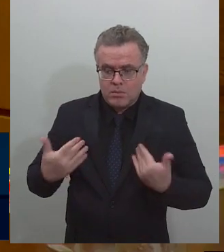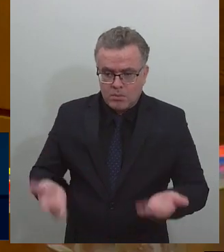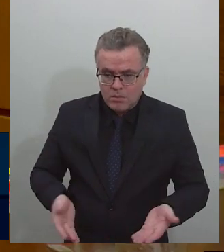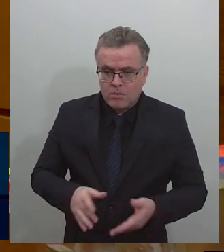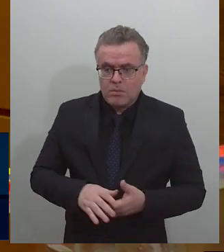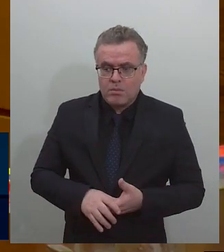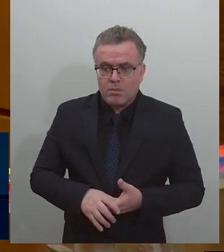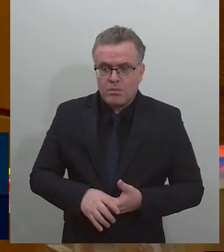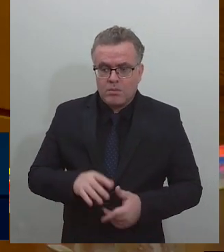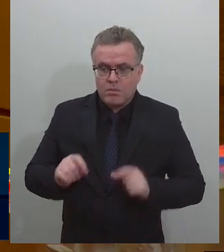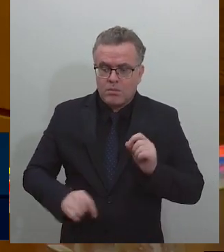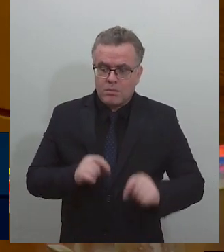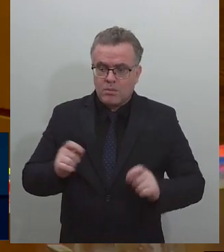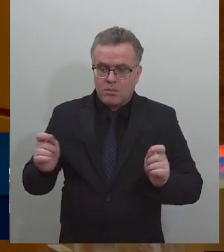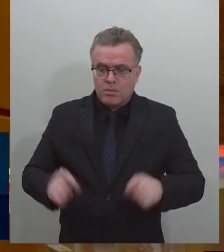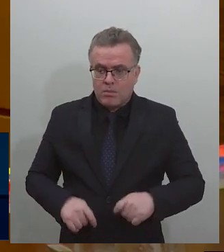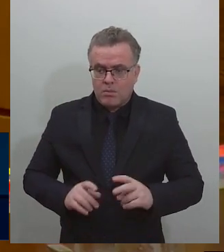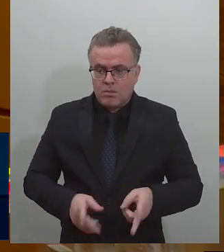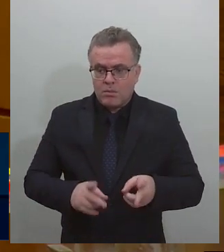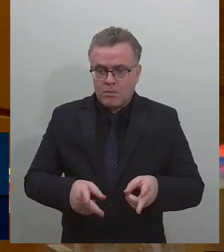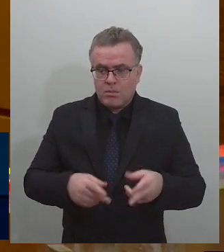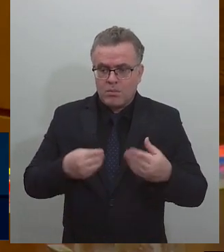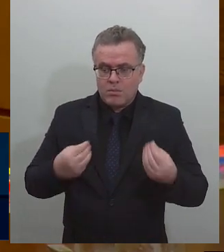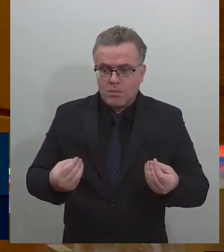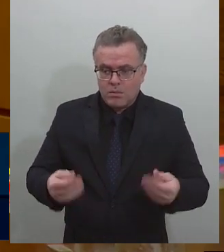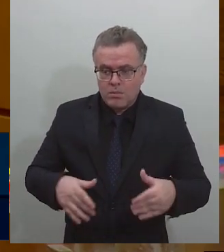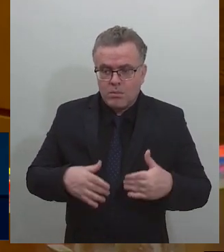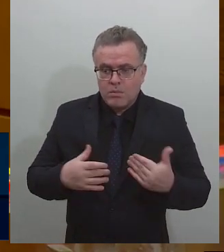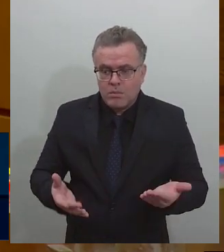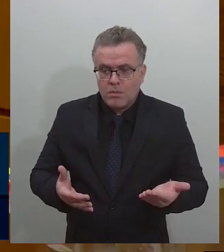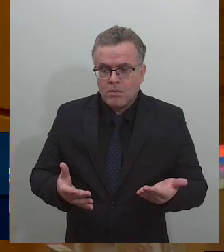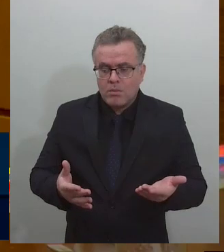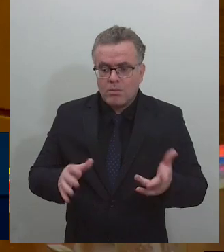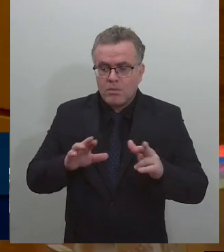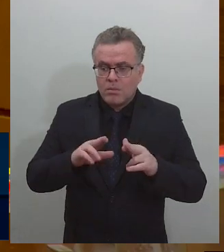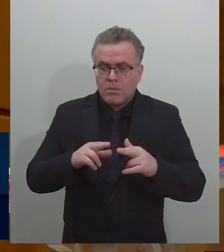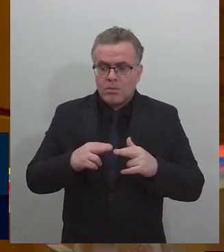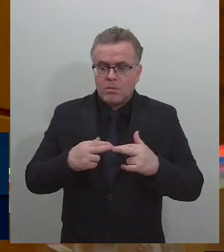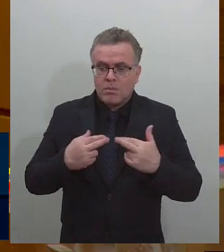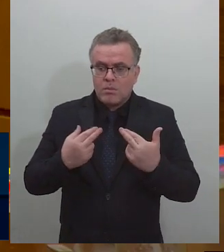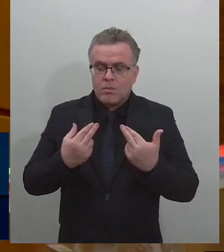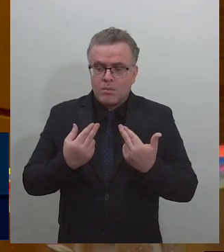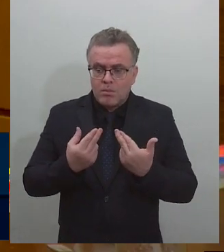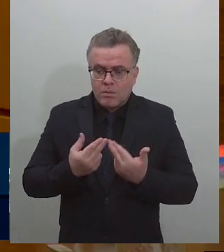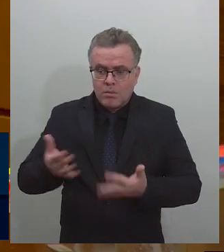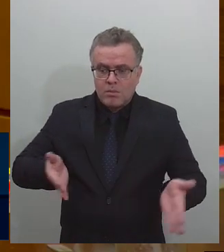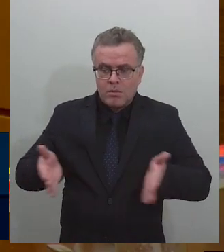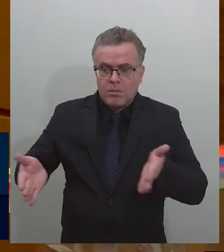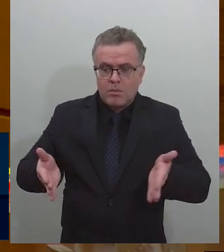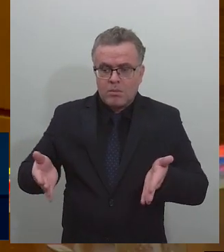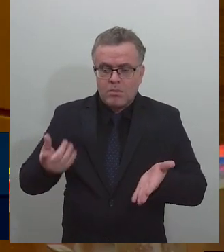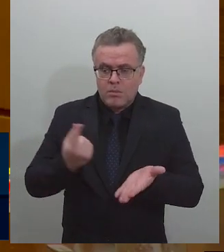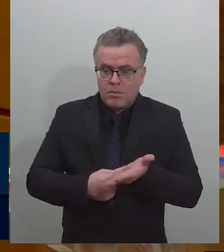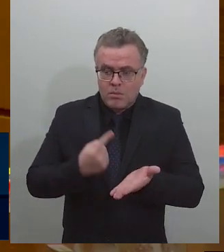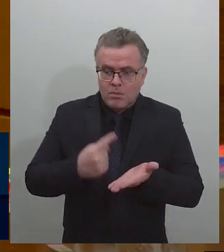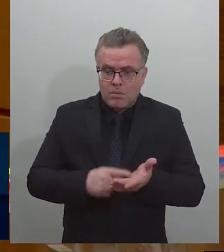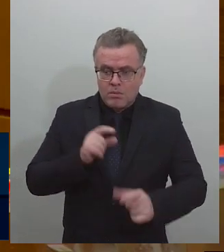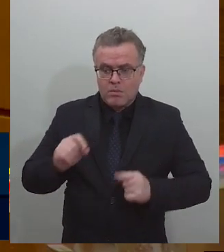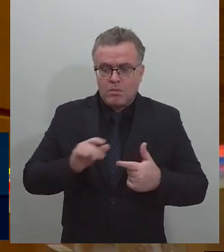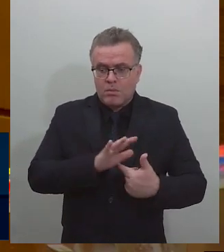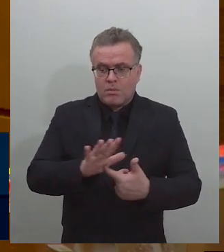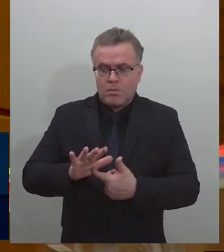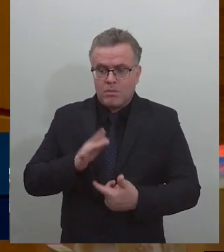E enquanto eu estava no Rio de Janeiro, nesse período, eu presenciei, passei por